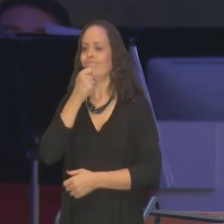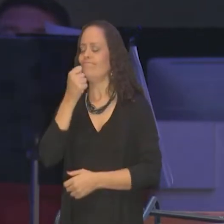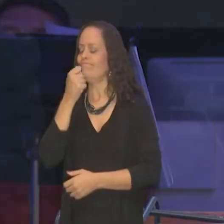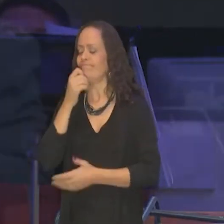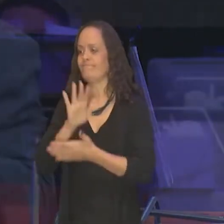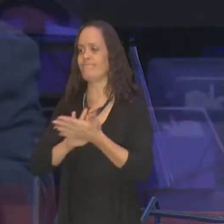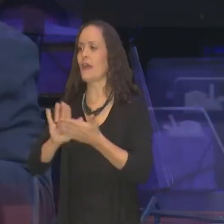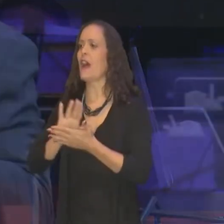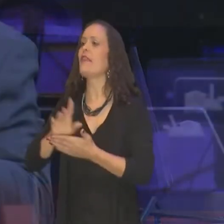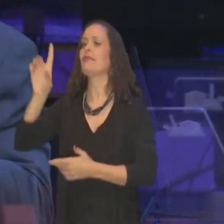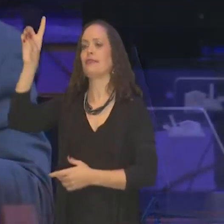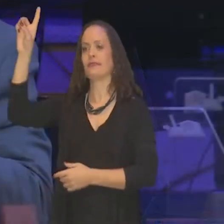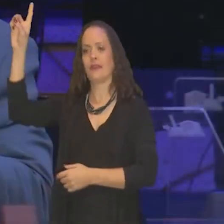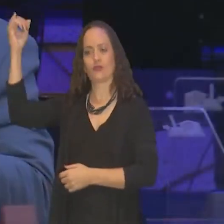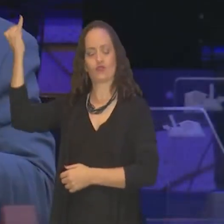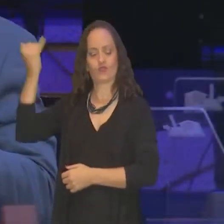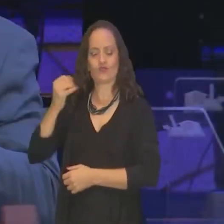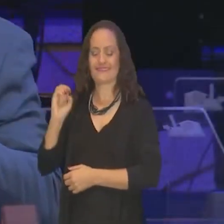com Saul.